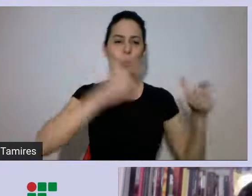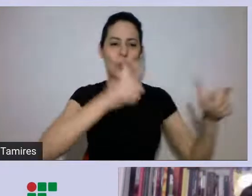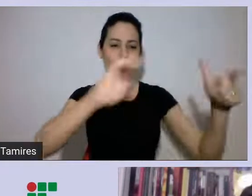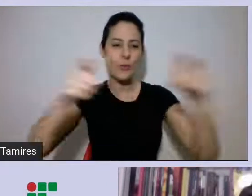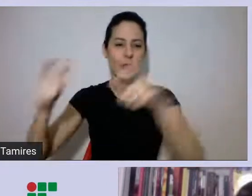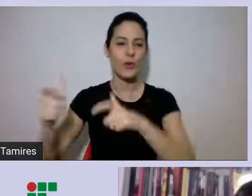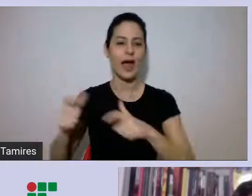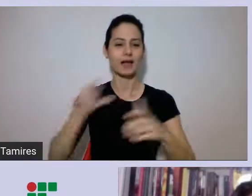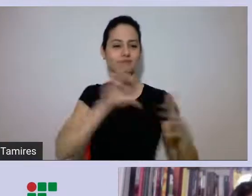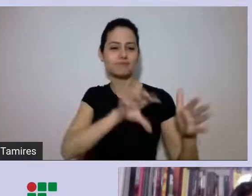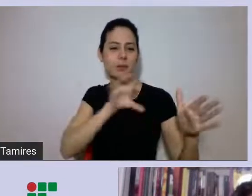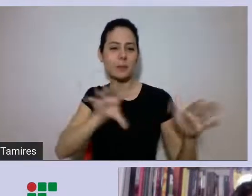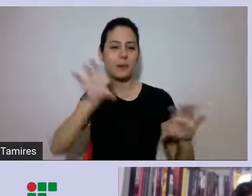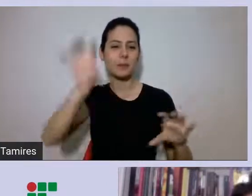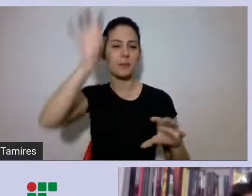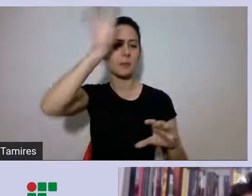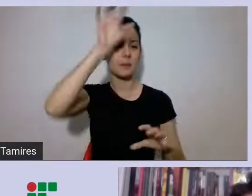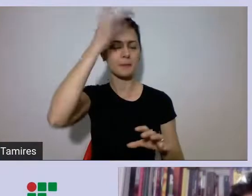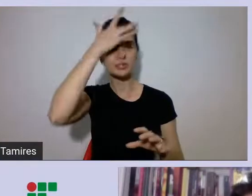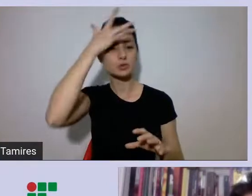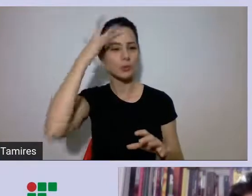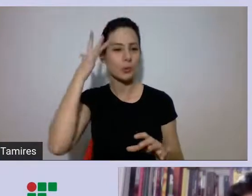de produtores.